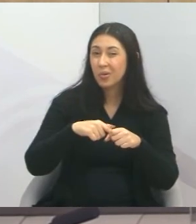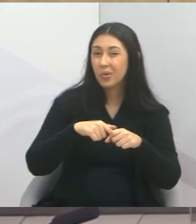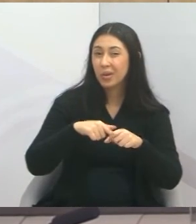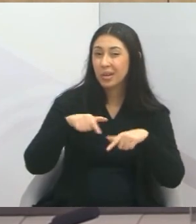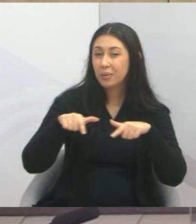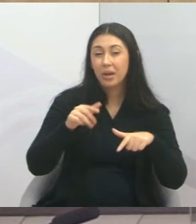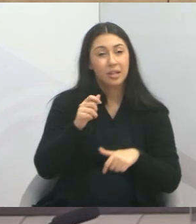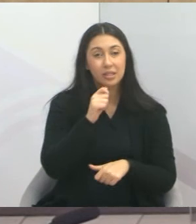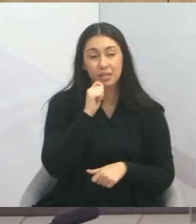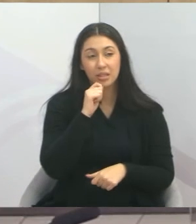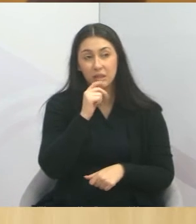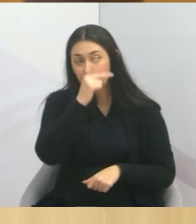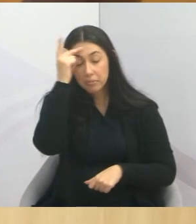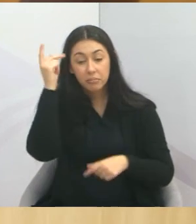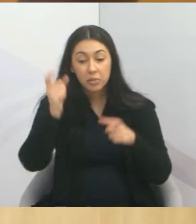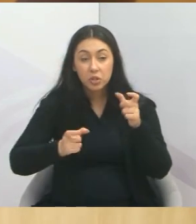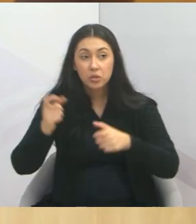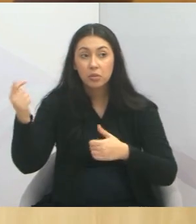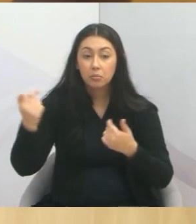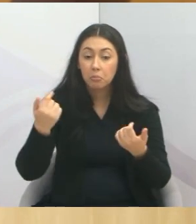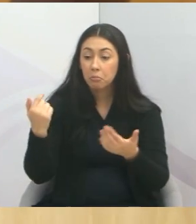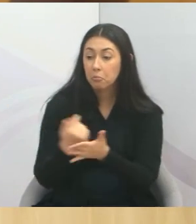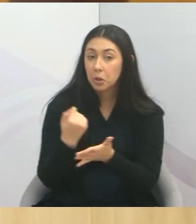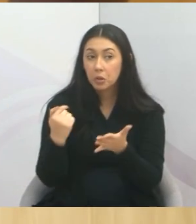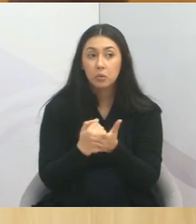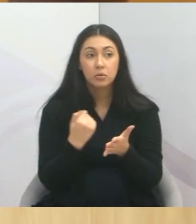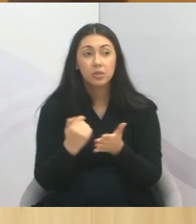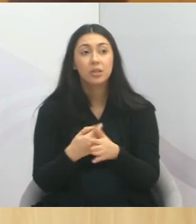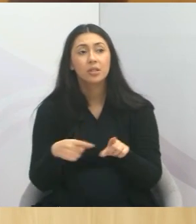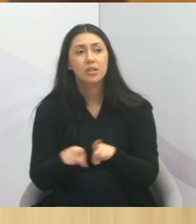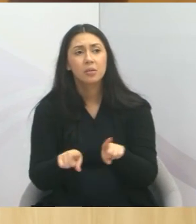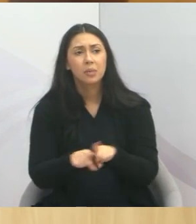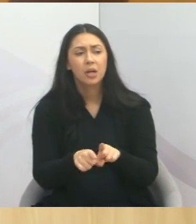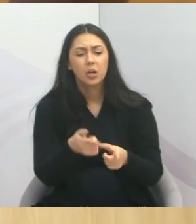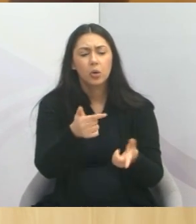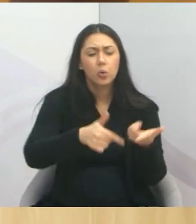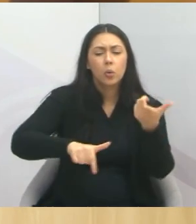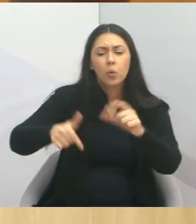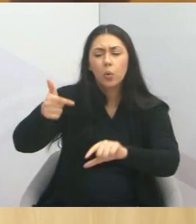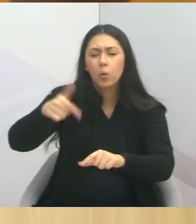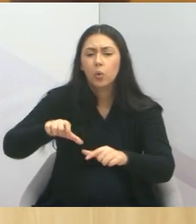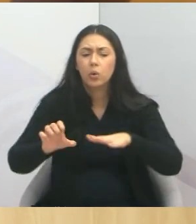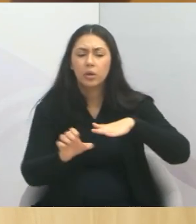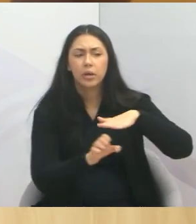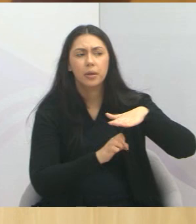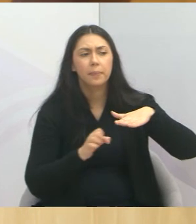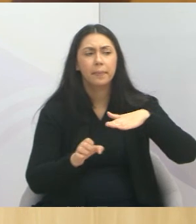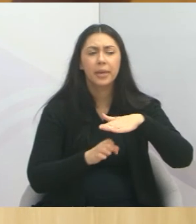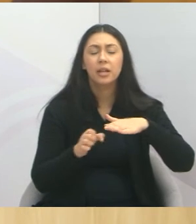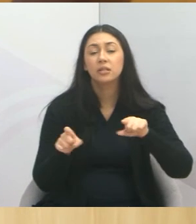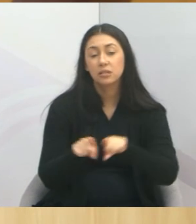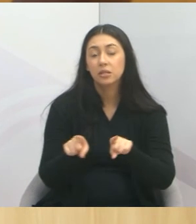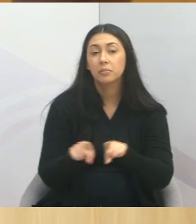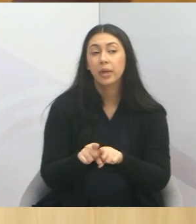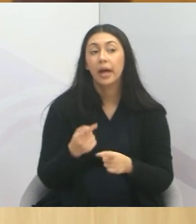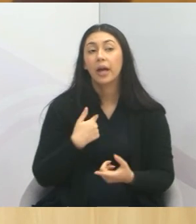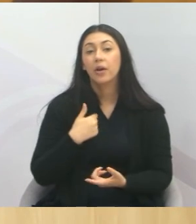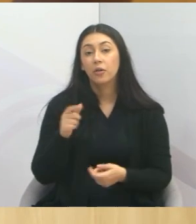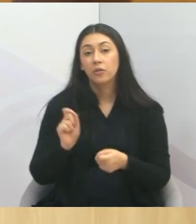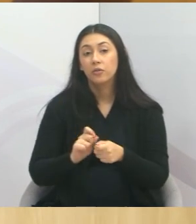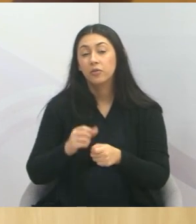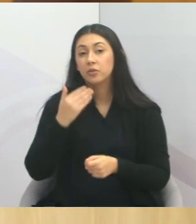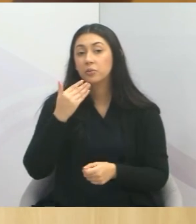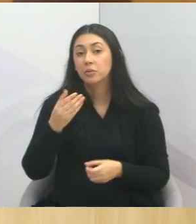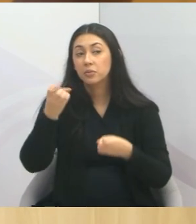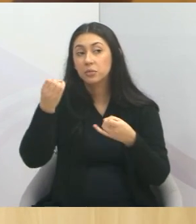então vários me questionaram perguntando e alguns outros setores também de algumas outras empresas que tá aí que tá afastado então eu fiz pedido